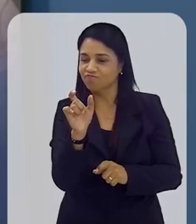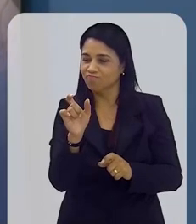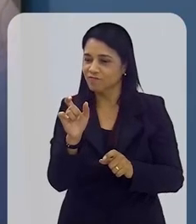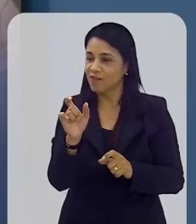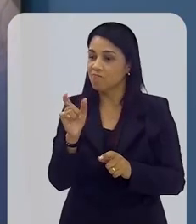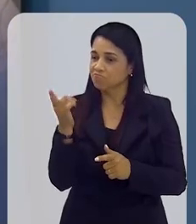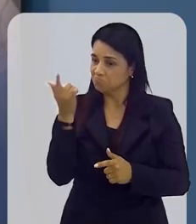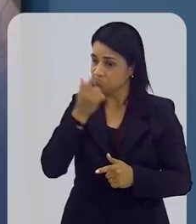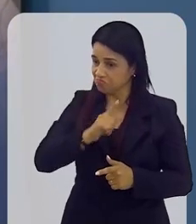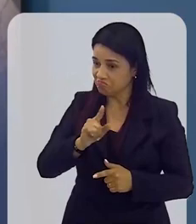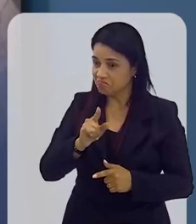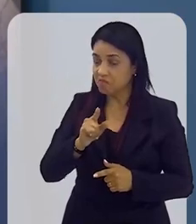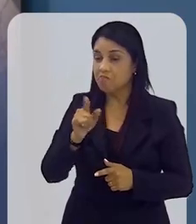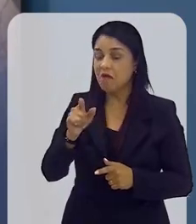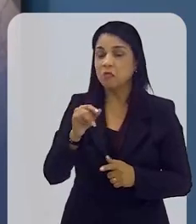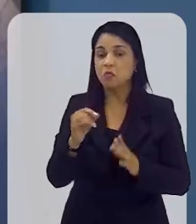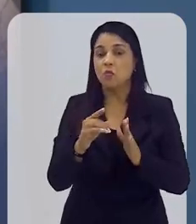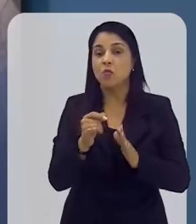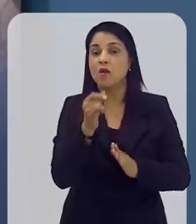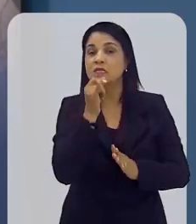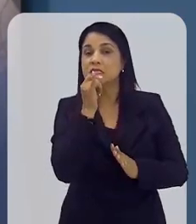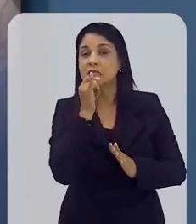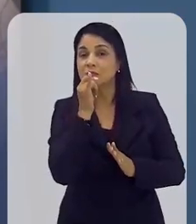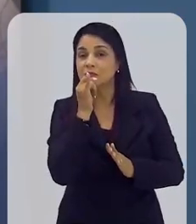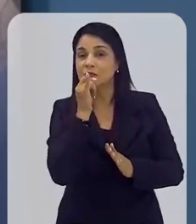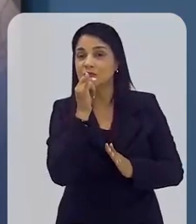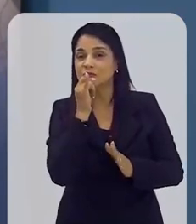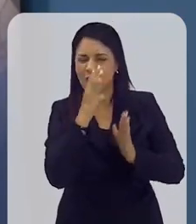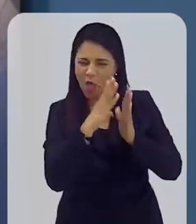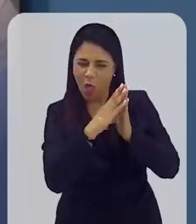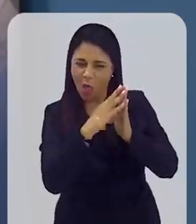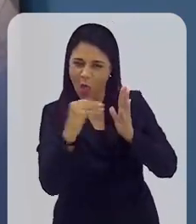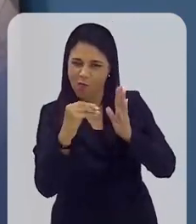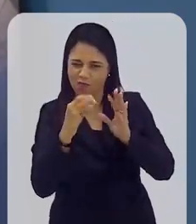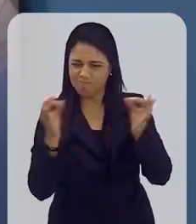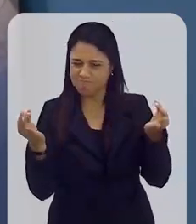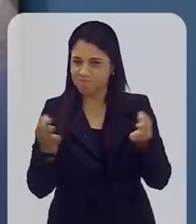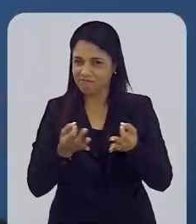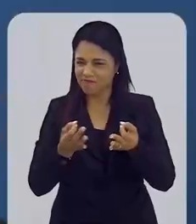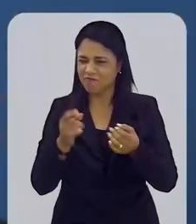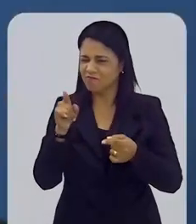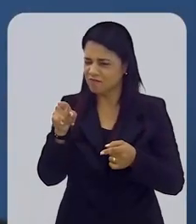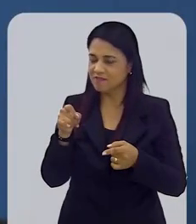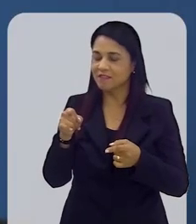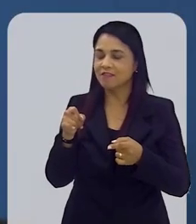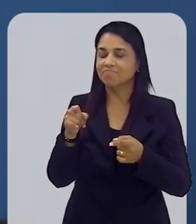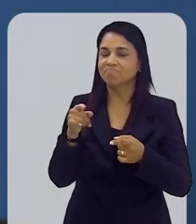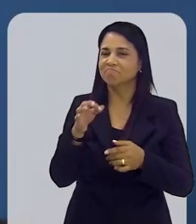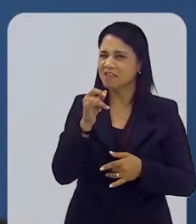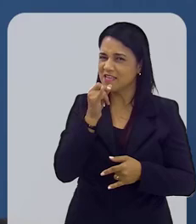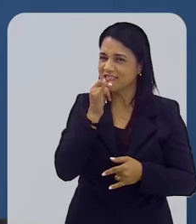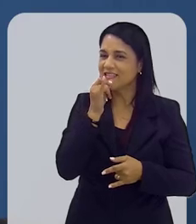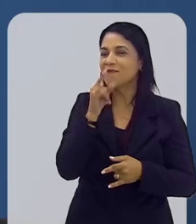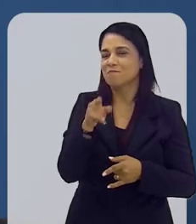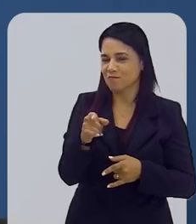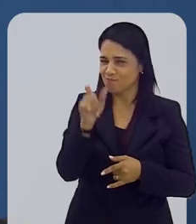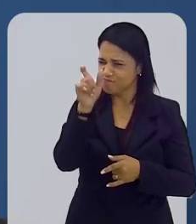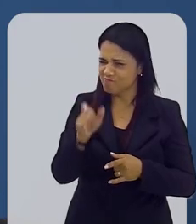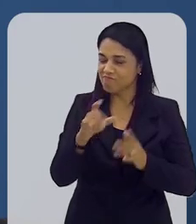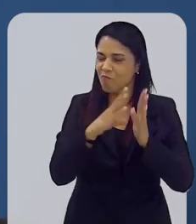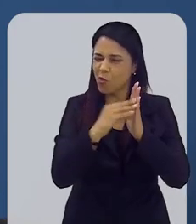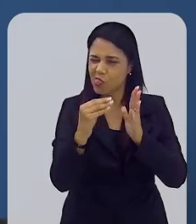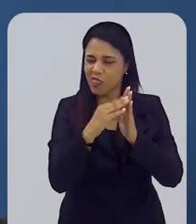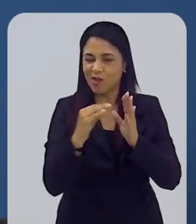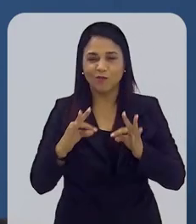o exemplo arrasta. E você tem arrastado muitas pessoas, você tem sido exemplo, sim, para